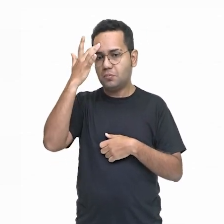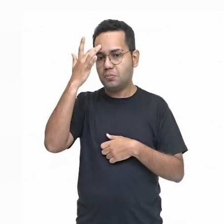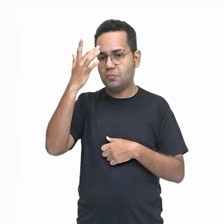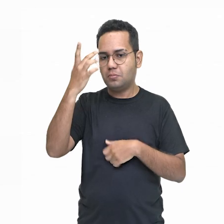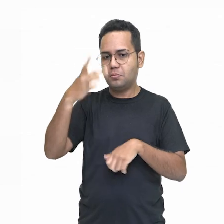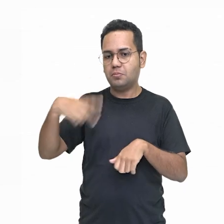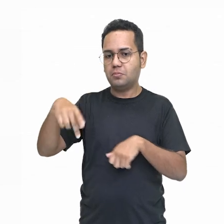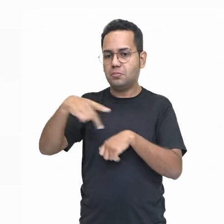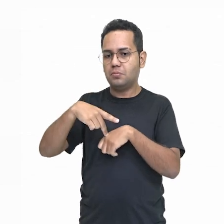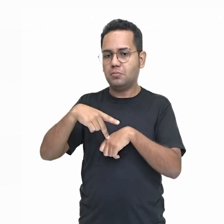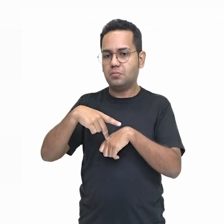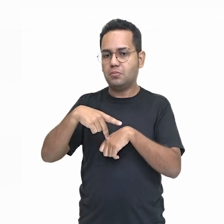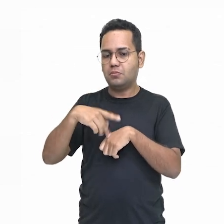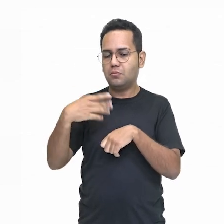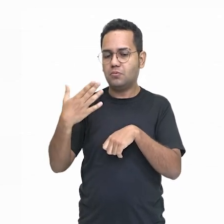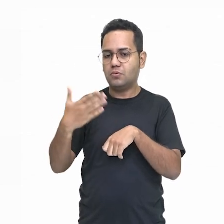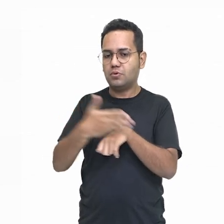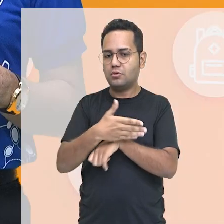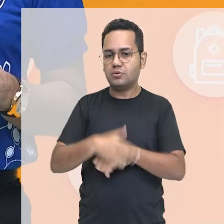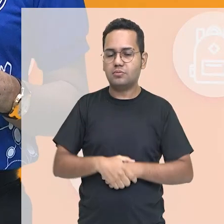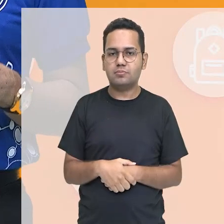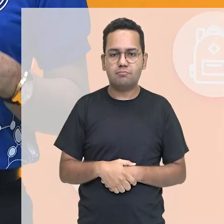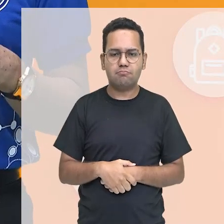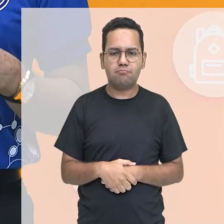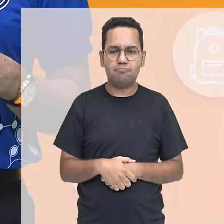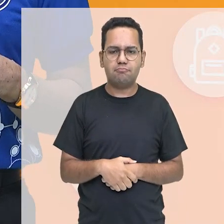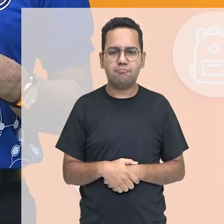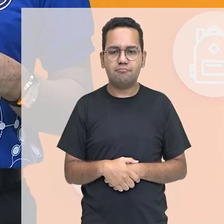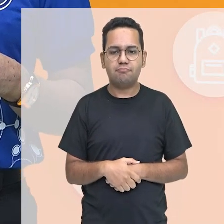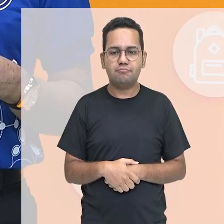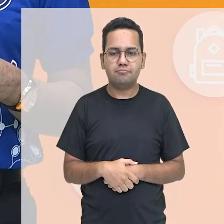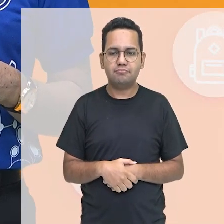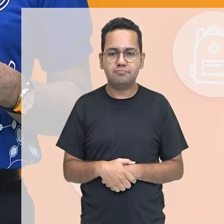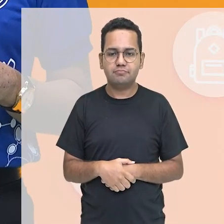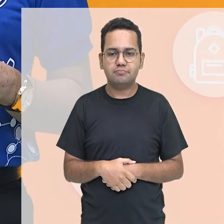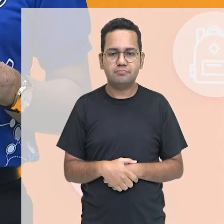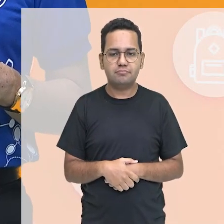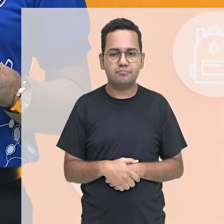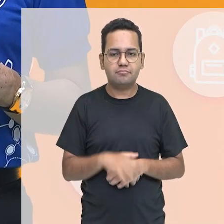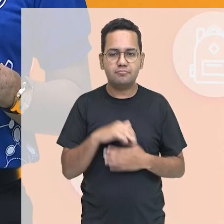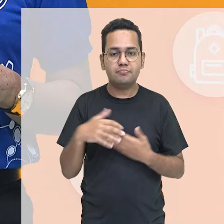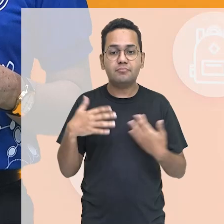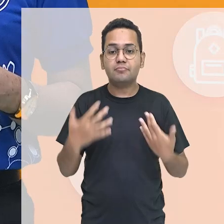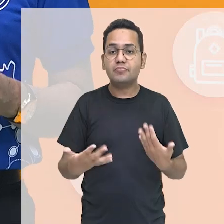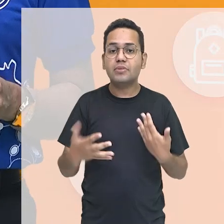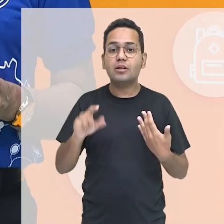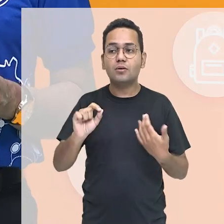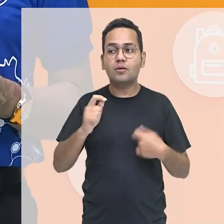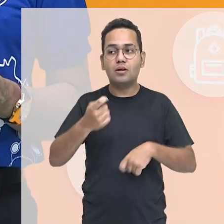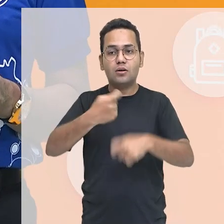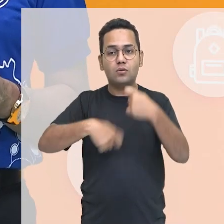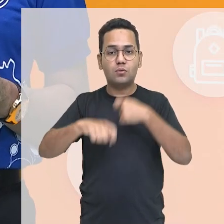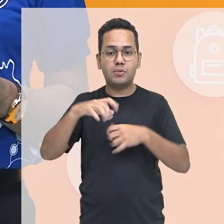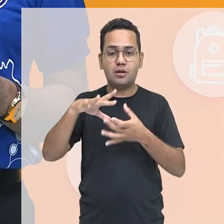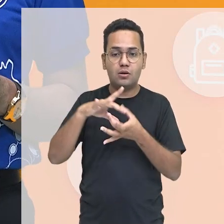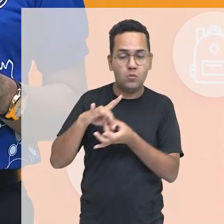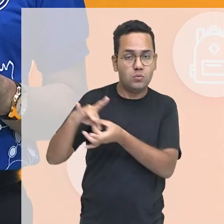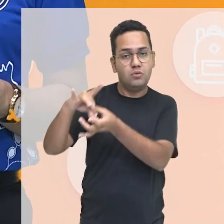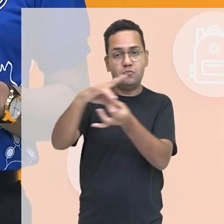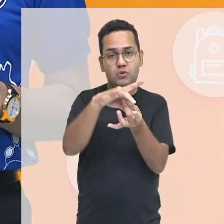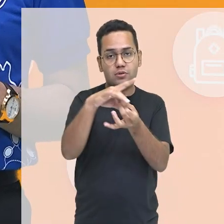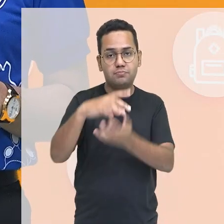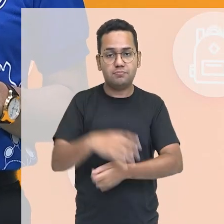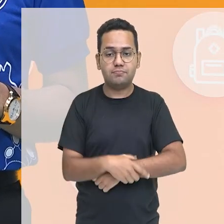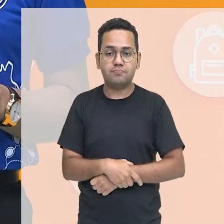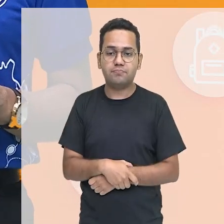ou estrangeiros. Mais uma vez, vivemos em uma economia globalizada. O que se